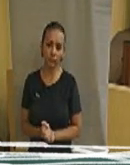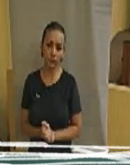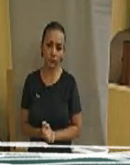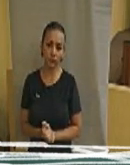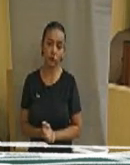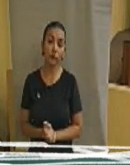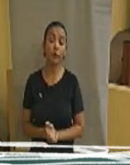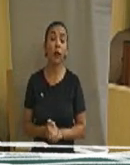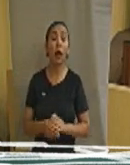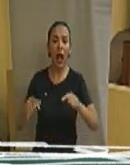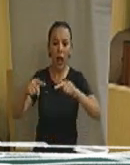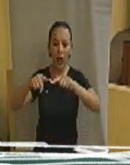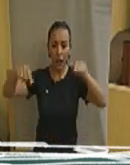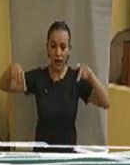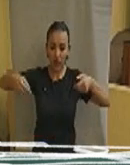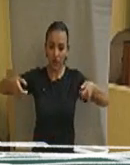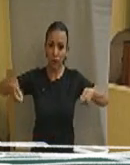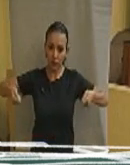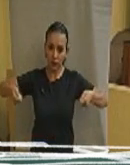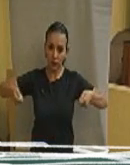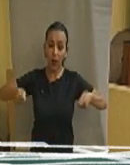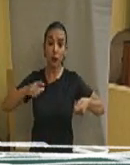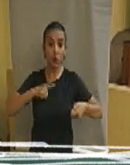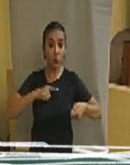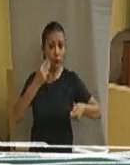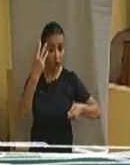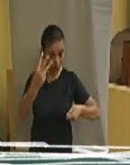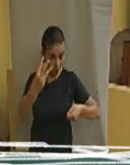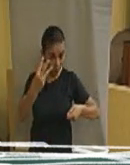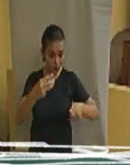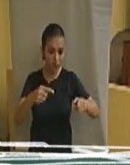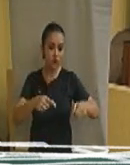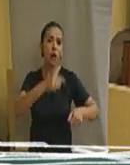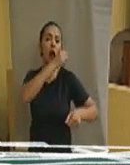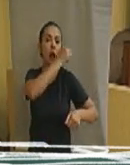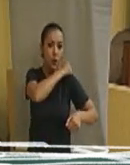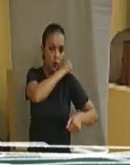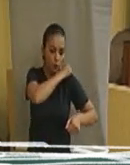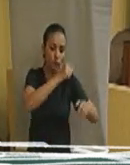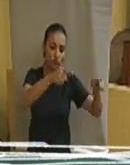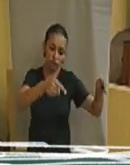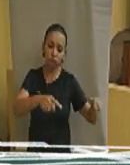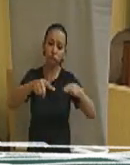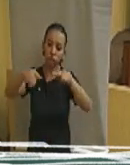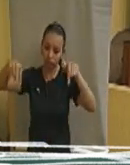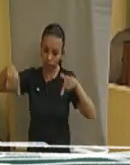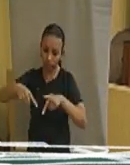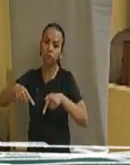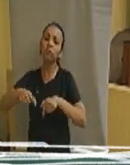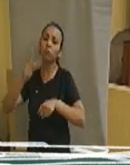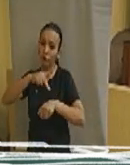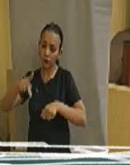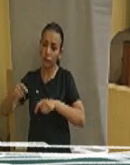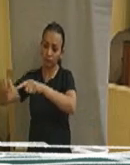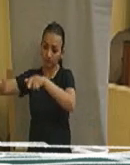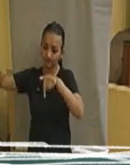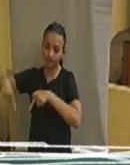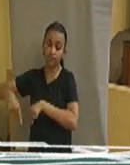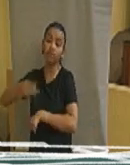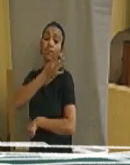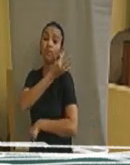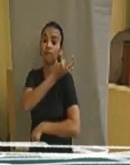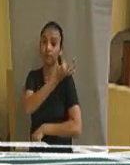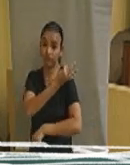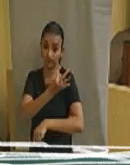As caixas estão divididas entre as três categorias, discentes, docentes e técnicos, e se encontram aqui à minha esquerda,